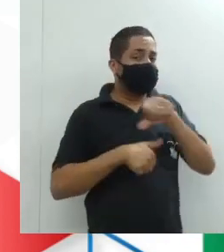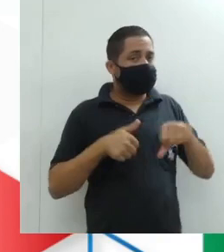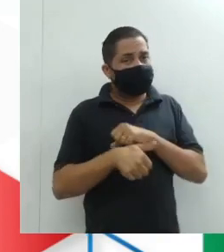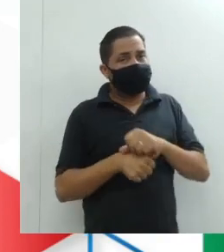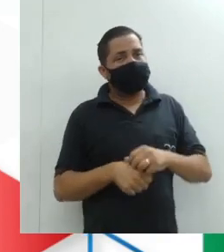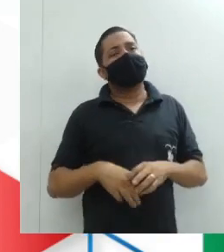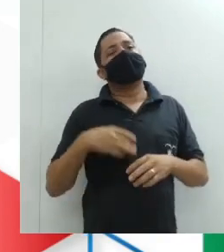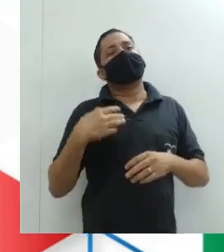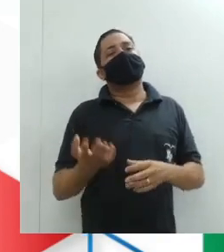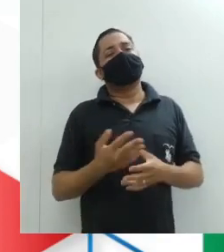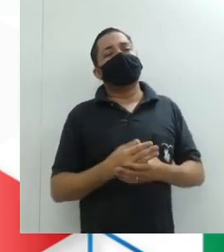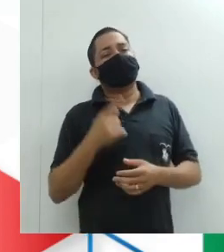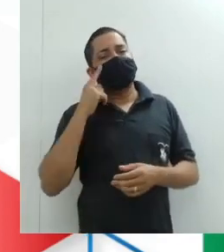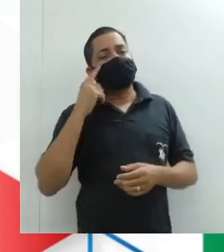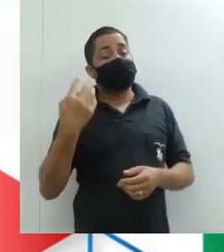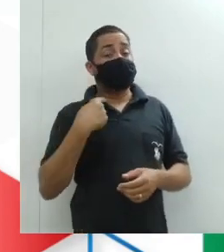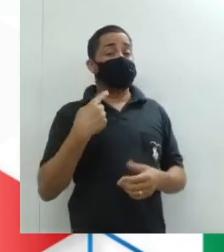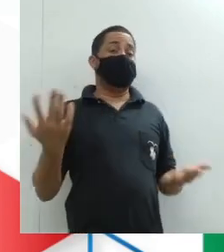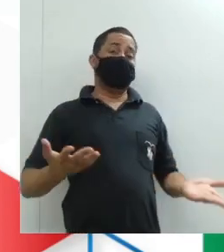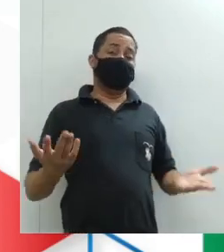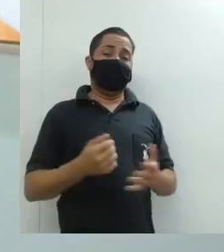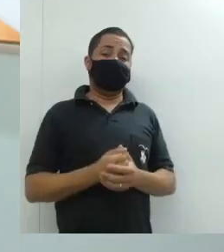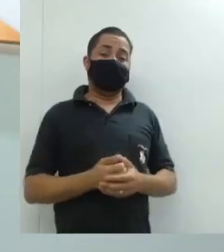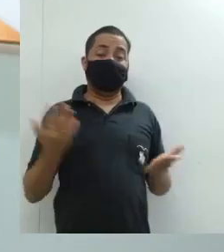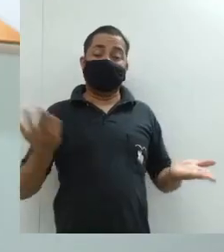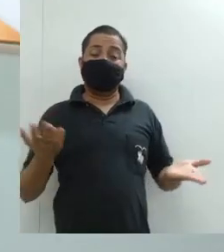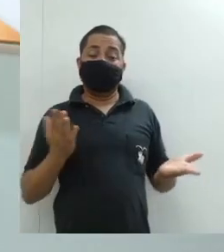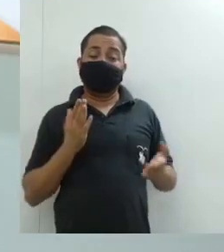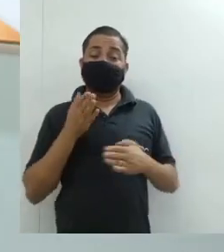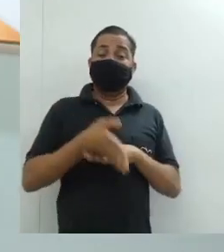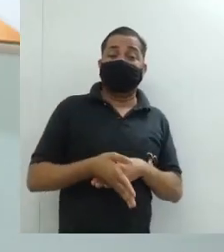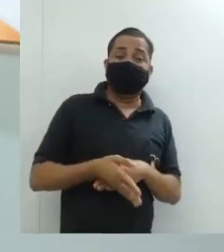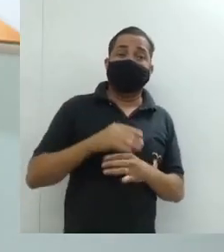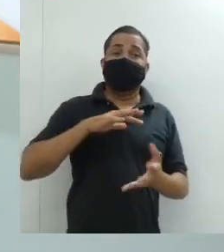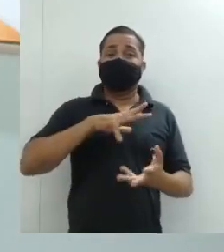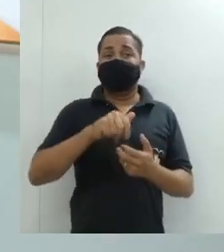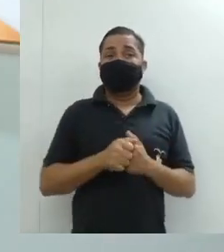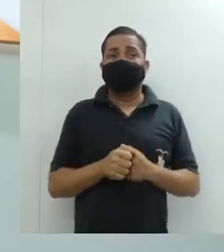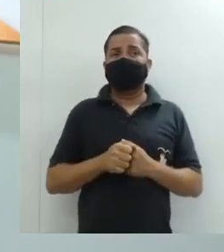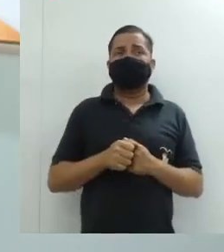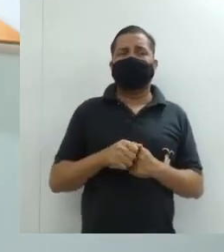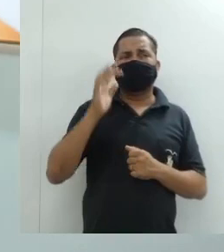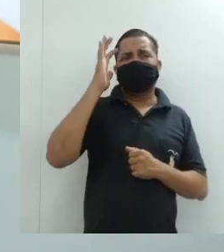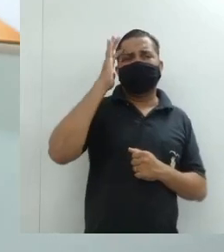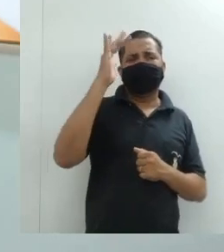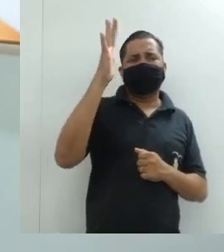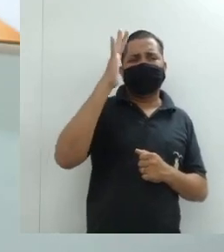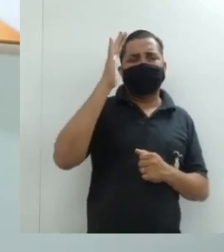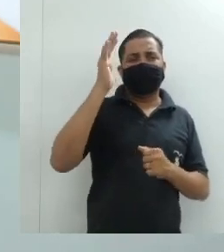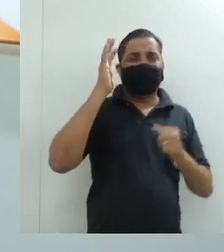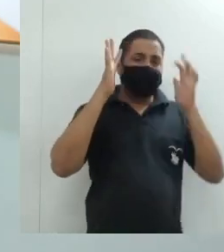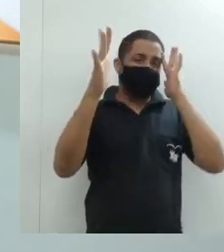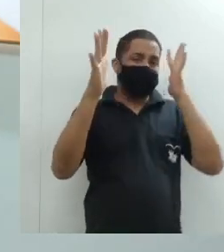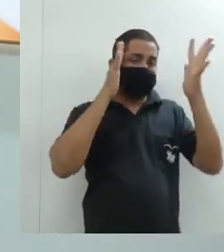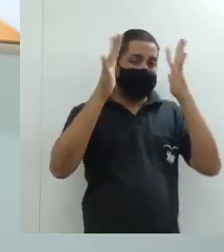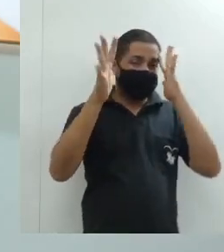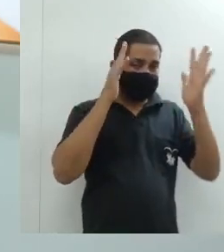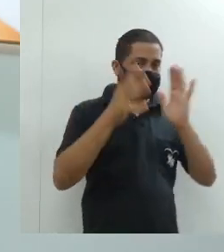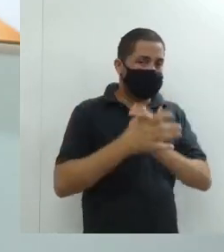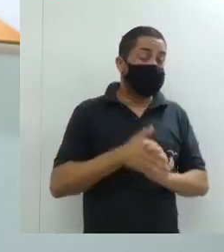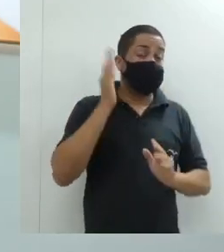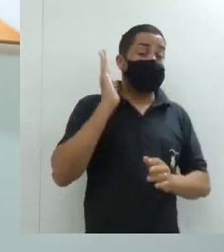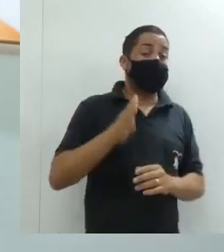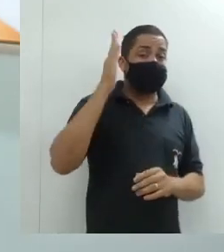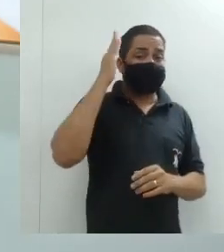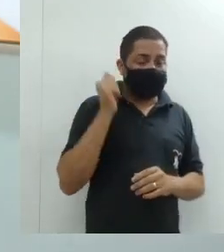isso aí. E olhando para mim agora, nós vamos entrar agora no mundo da reflexão filosófica. Já